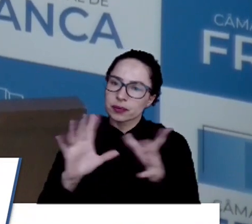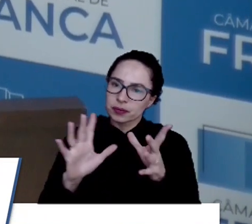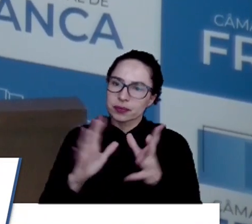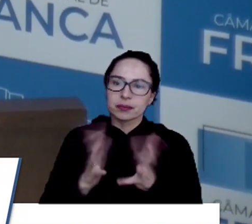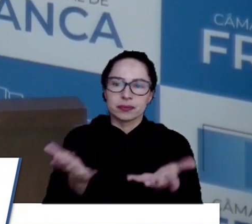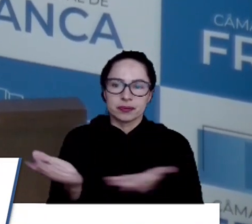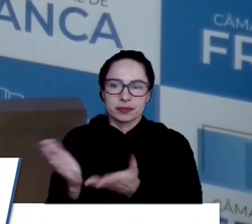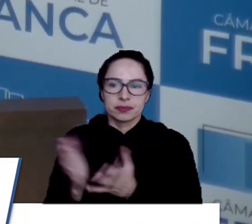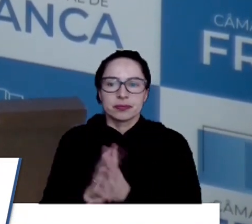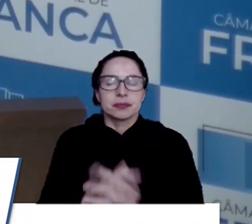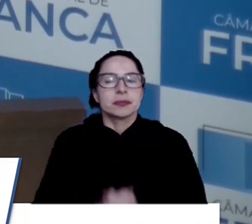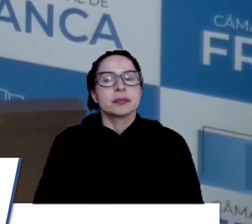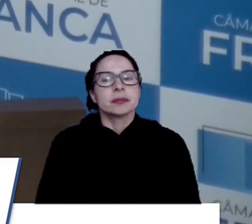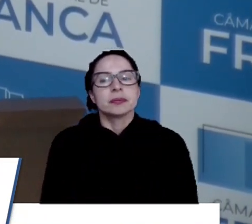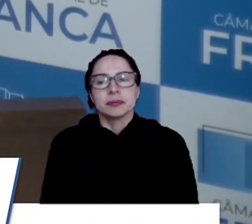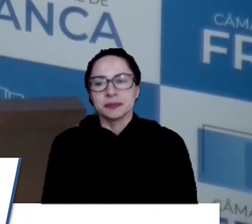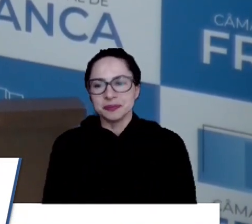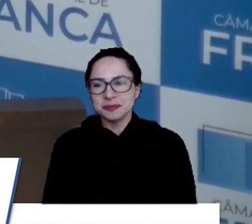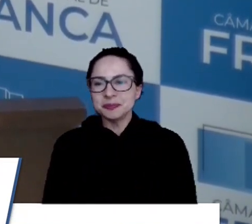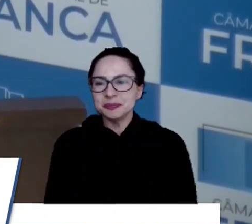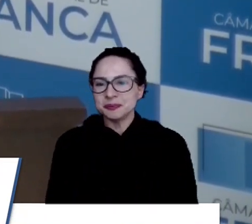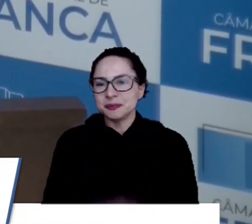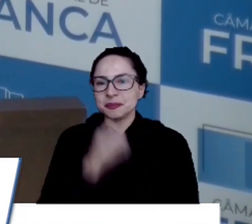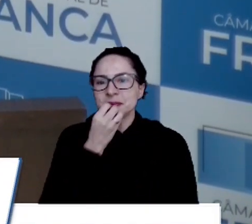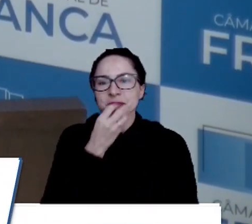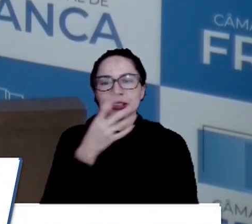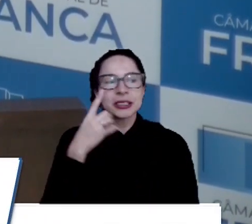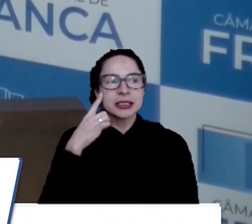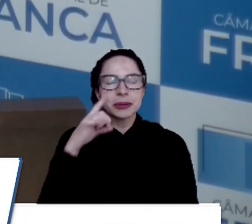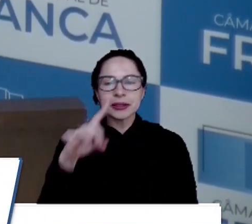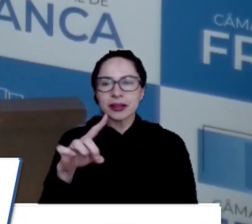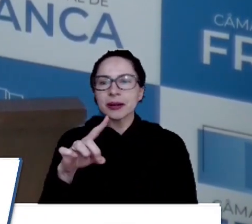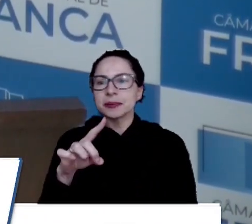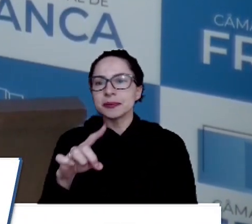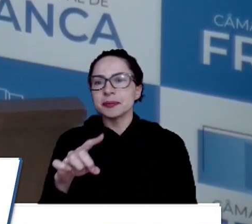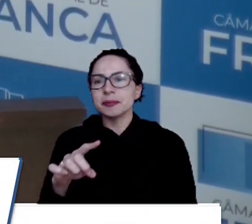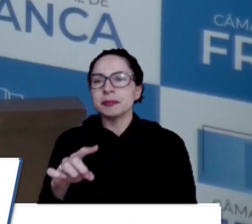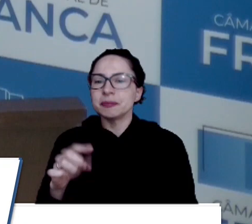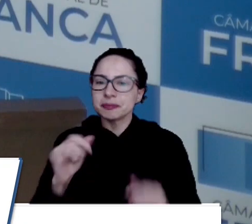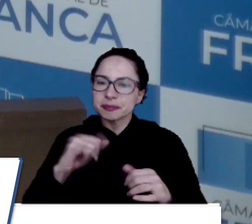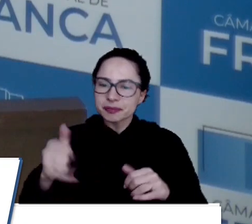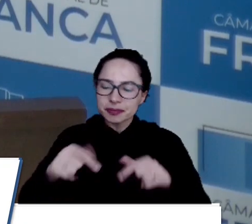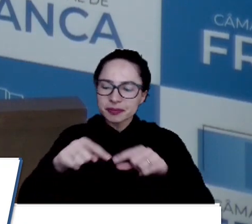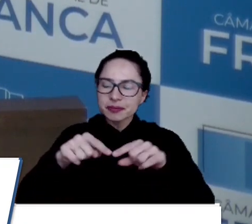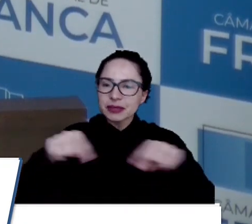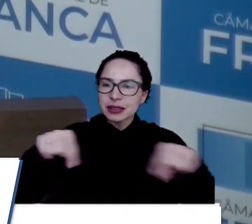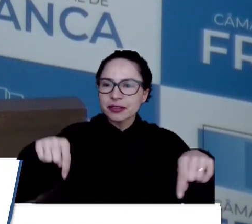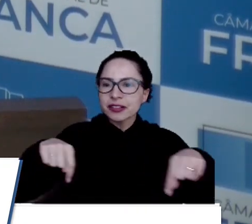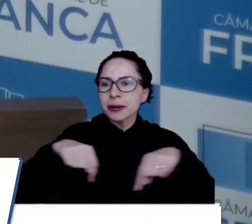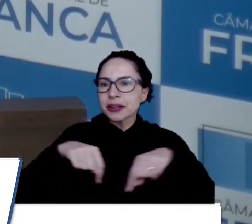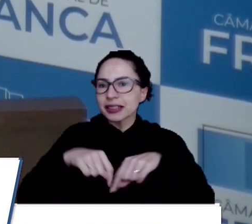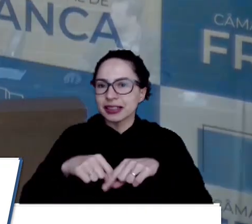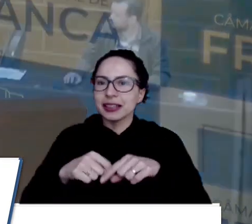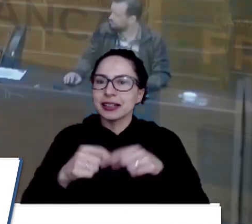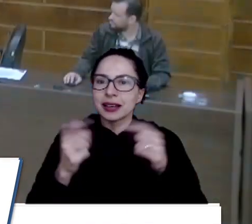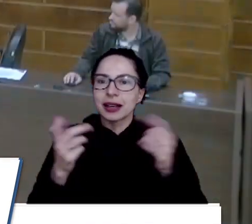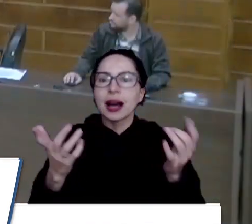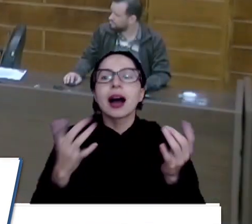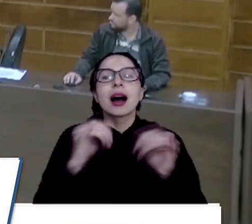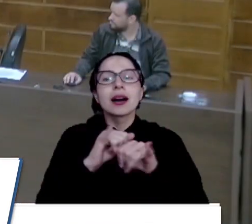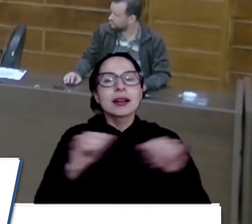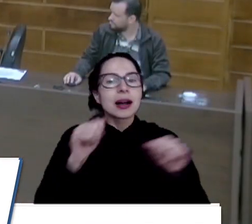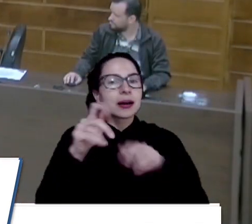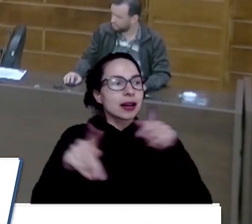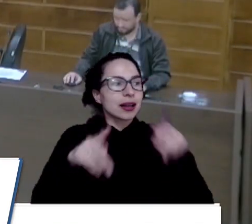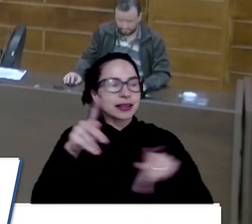Alô, bom dia. Quero usar esse espaço aqui para falar com vocês, com a população, porque eu